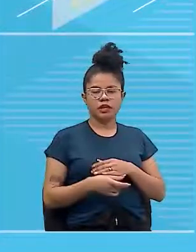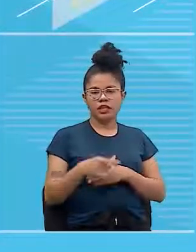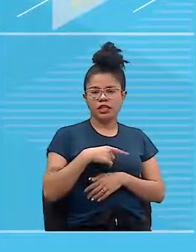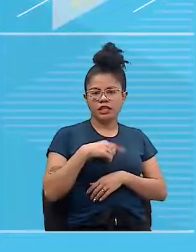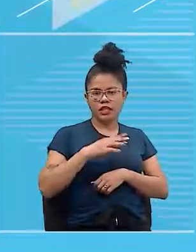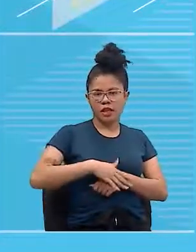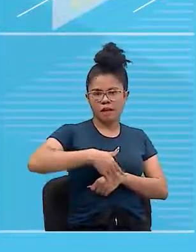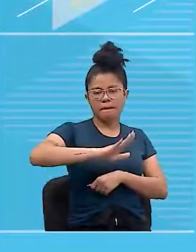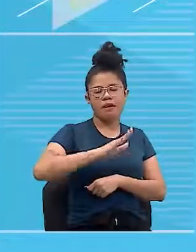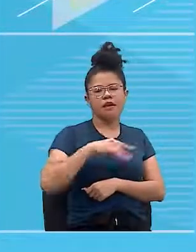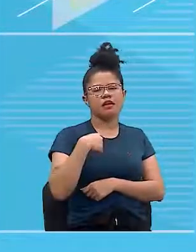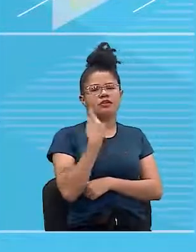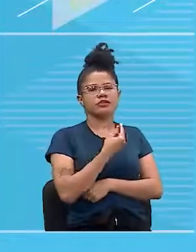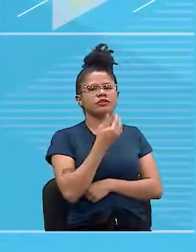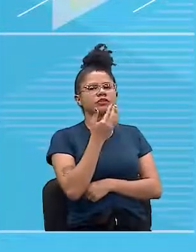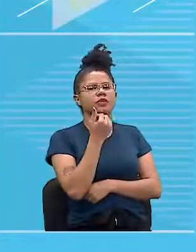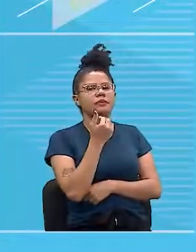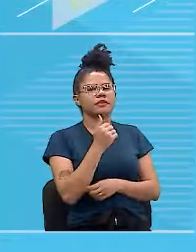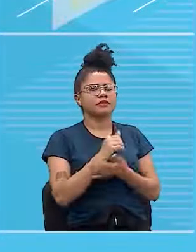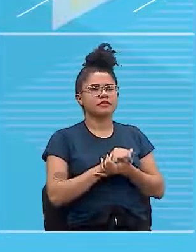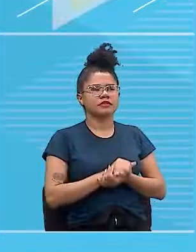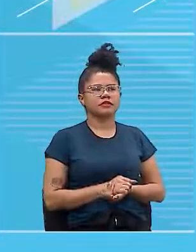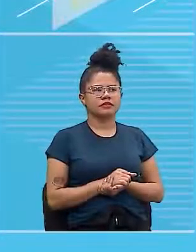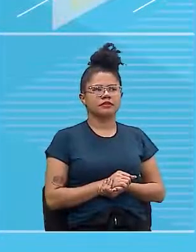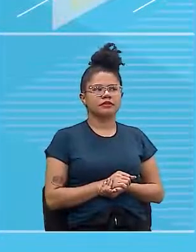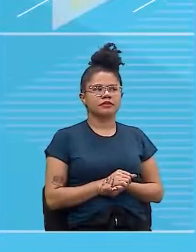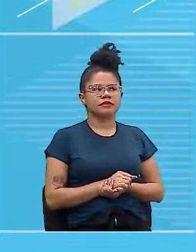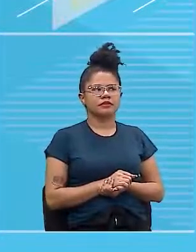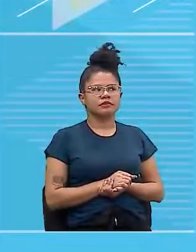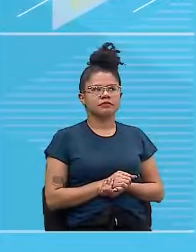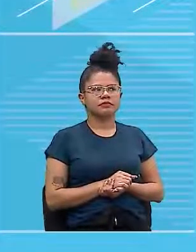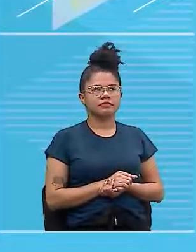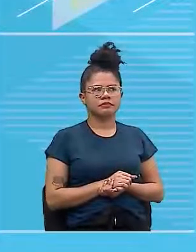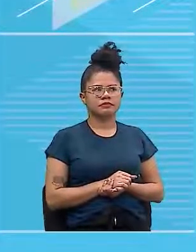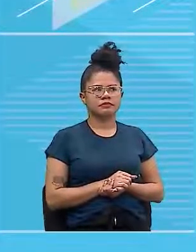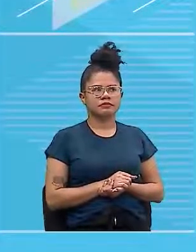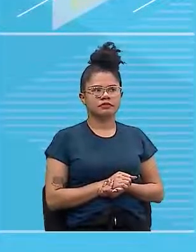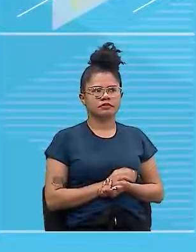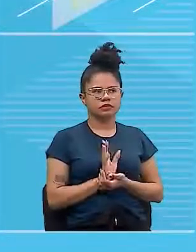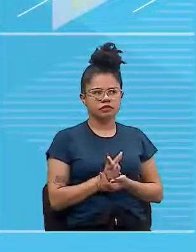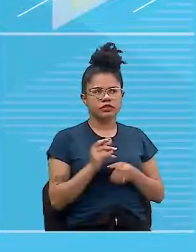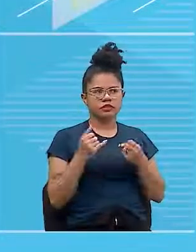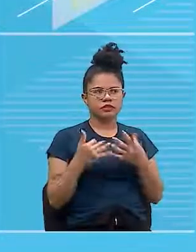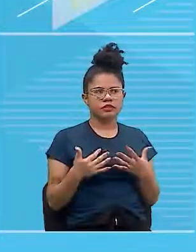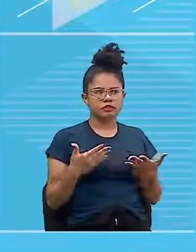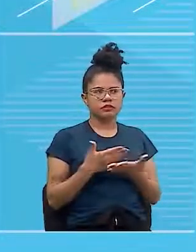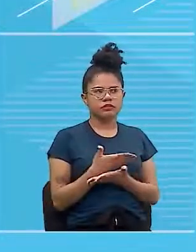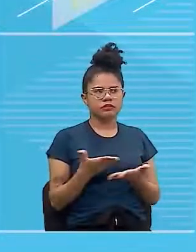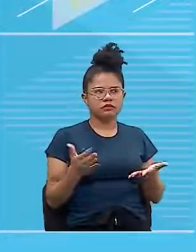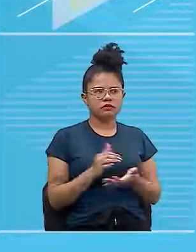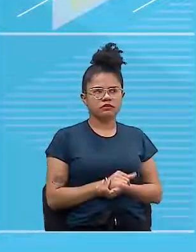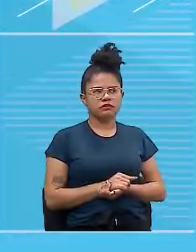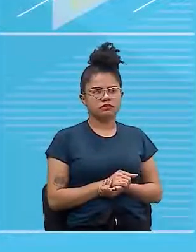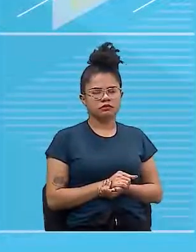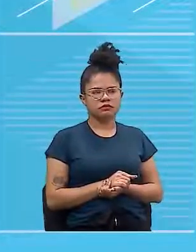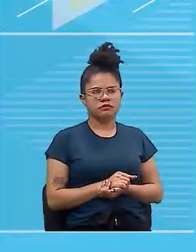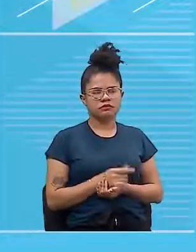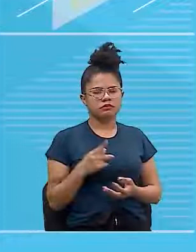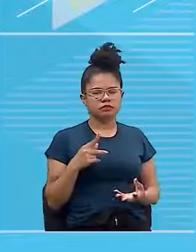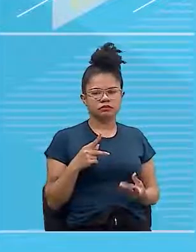na nossa alimentação e aí são aquelas moléculas que eu já falei agora pouco proteínas